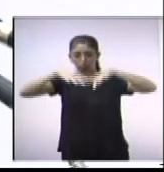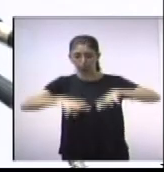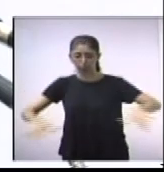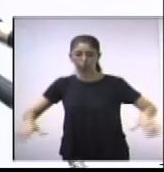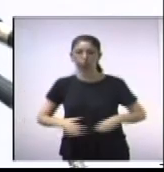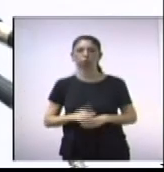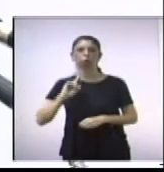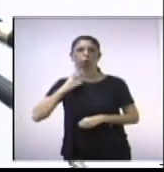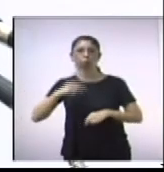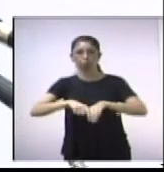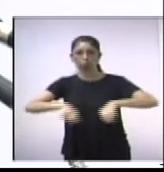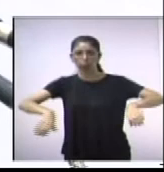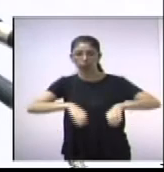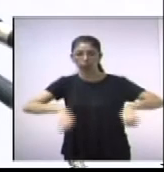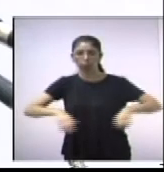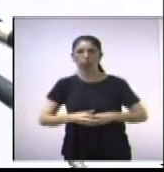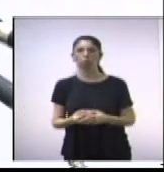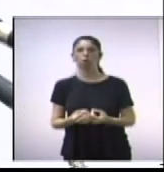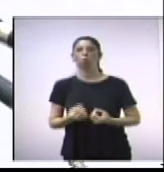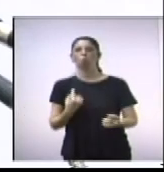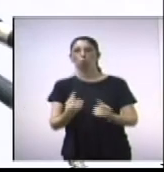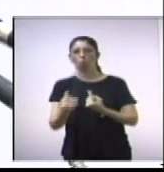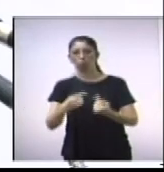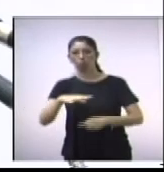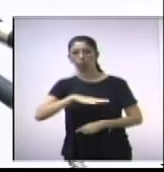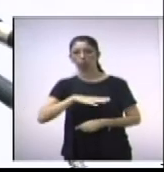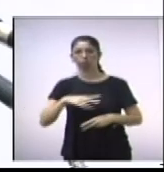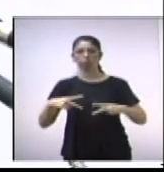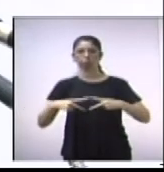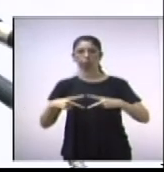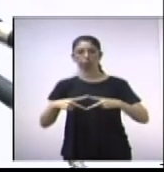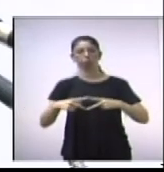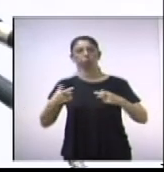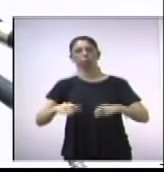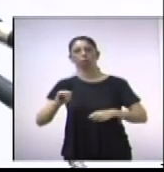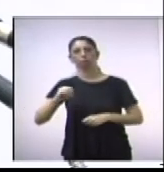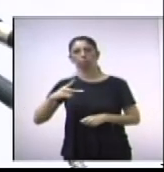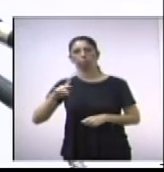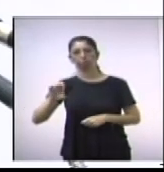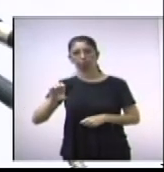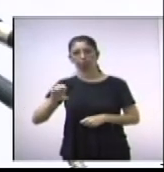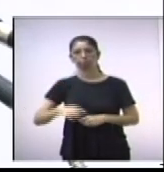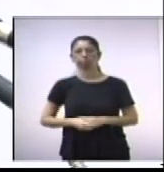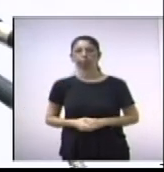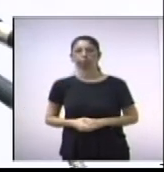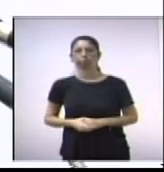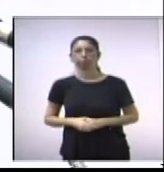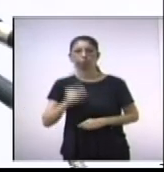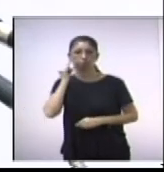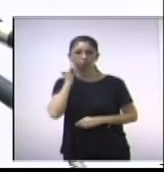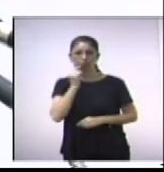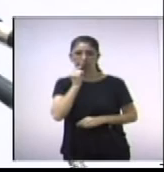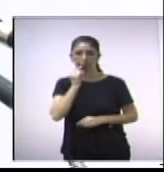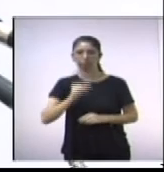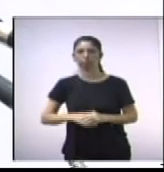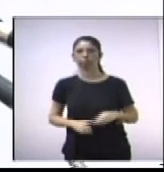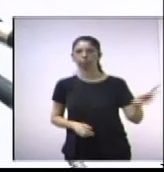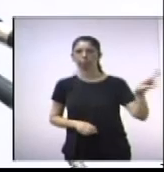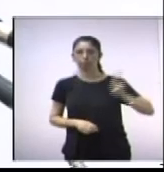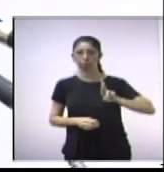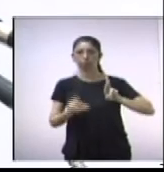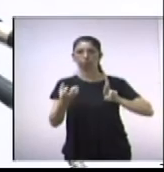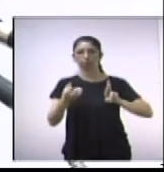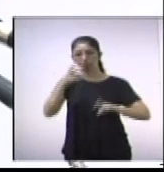na rua Anísio Pericinoto, na altura do número 315, no bairro Jardim IP. Número 180 do vereador Lucas Zelato, requer ao